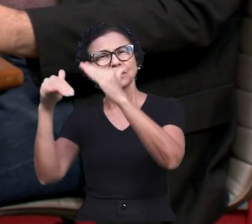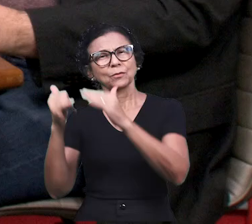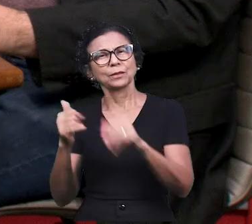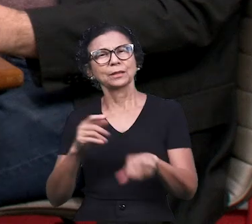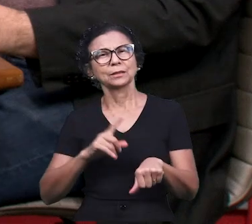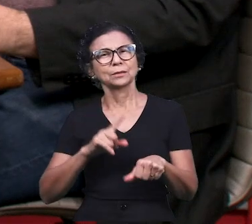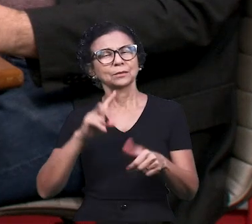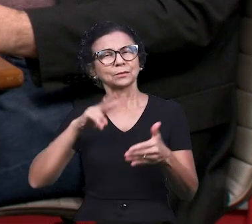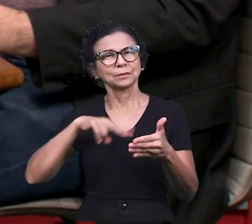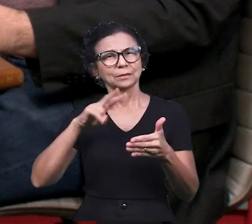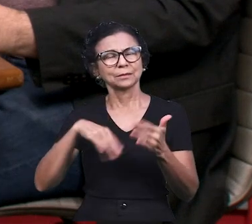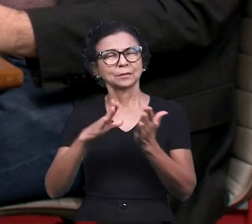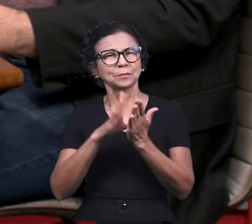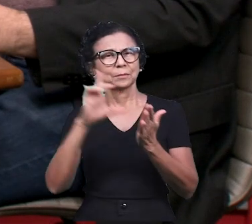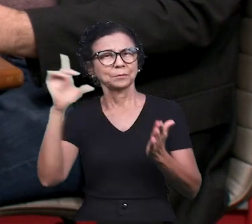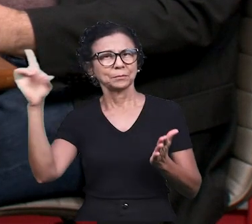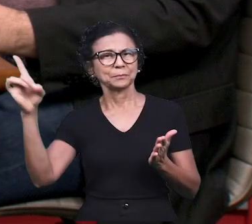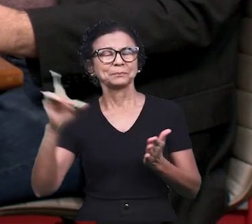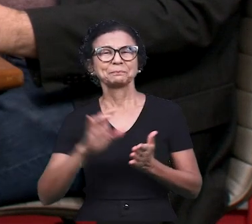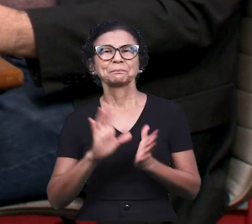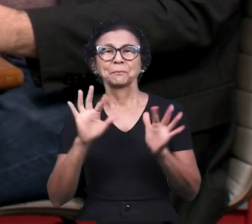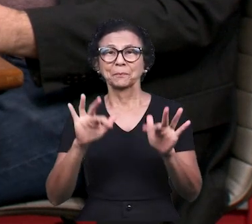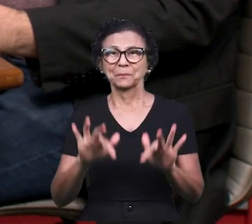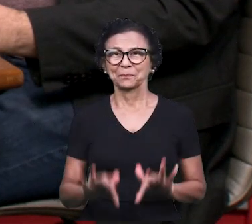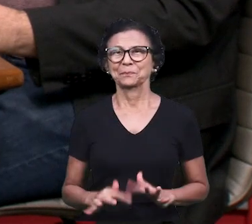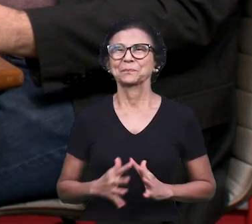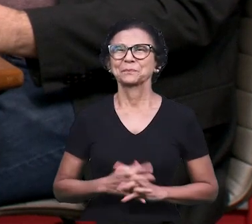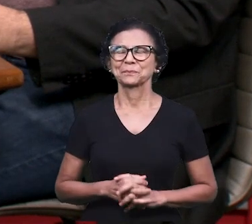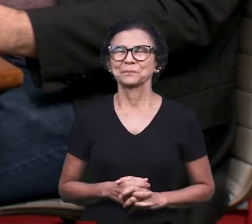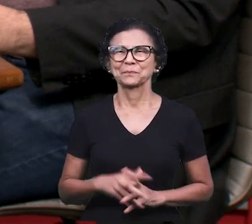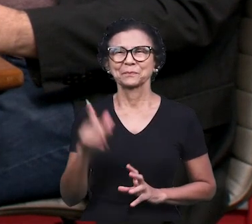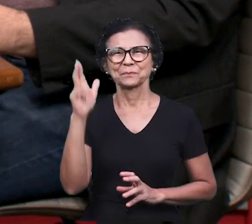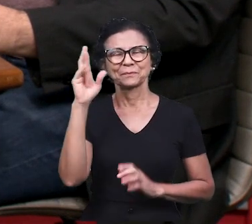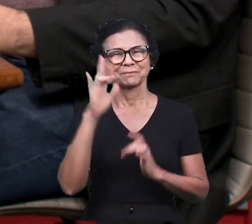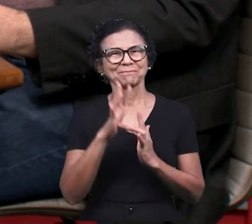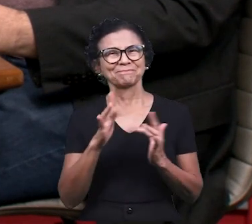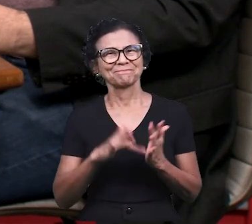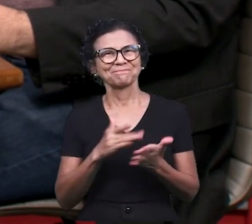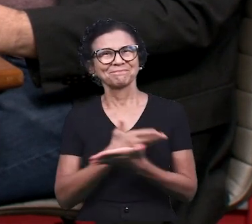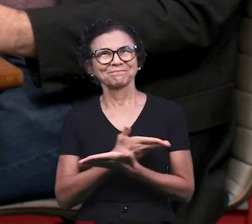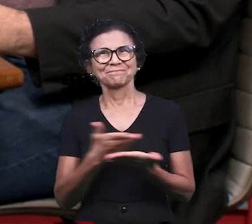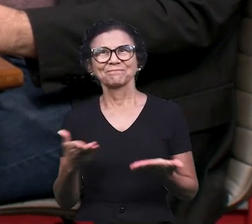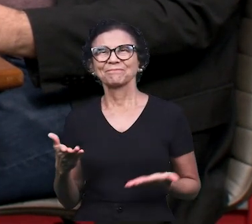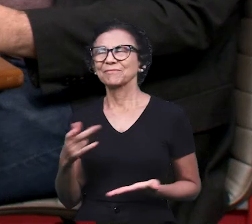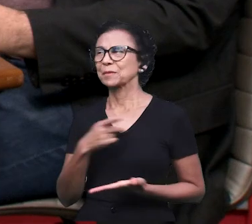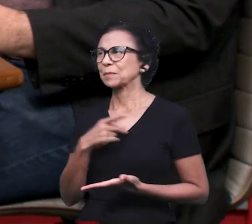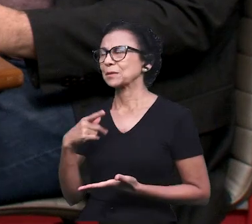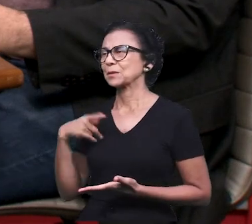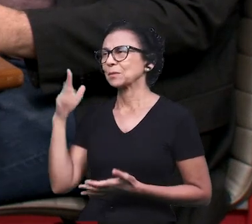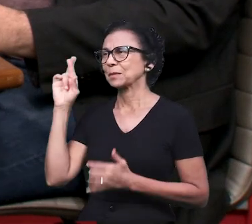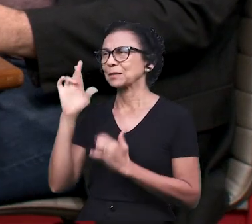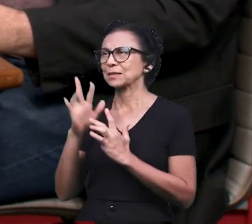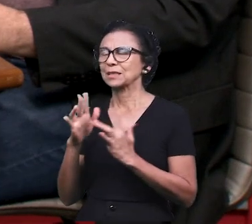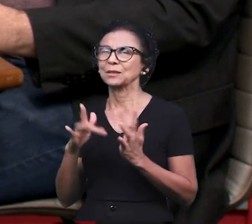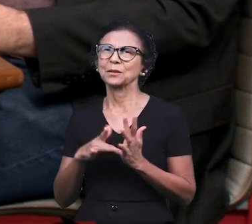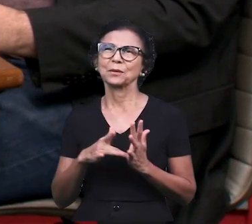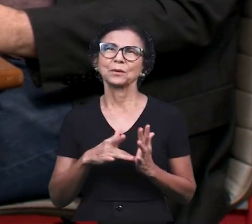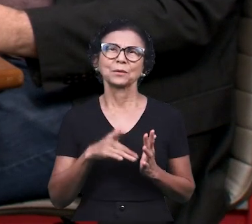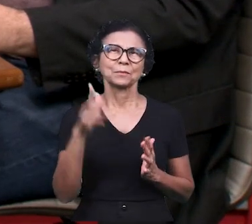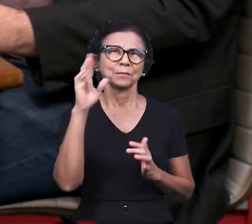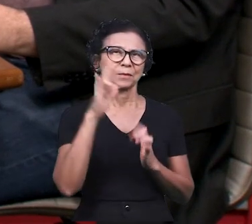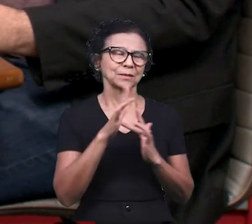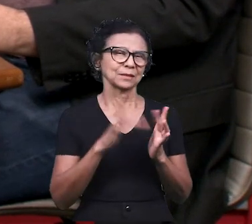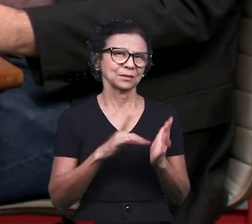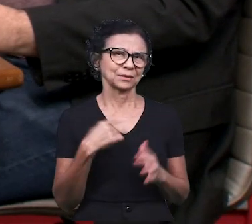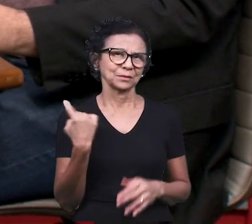Deus. Então, vamos encerrar o nosso episódio por hoje. Paz do Senhor Jesus a todos. Paz do Senhor, pastor. Paz do Senhor,